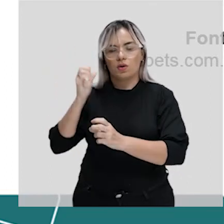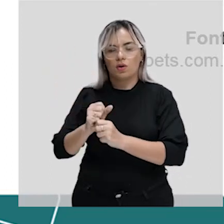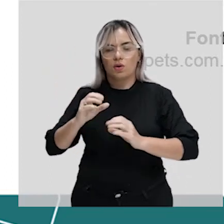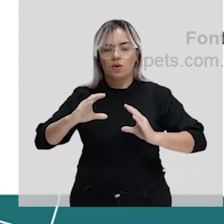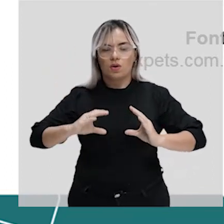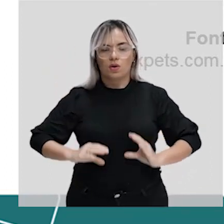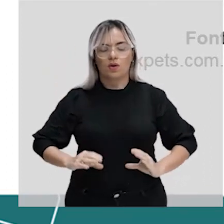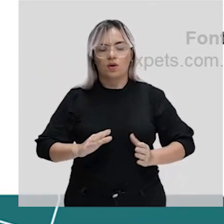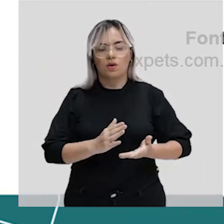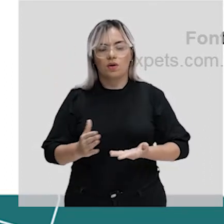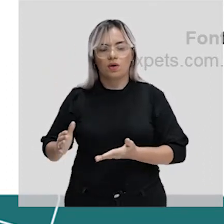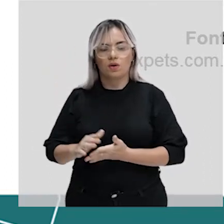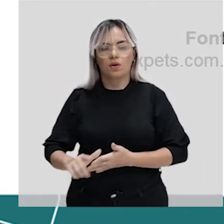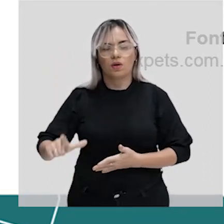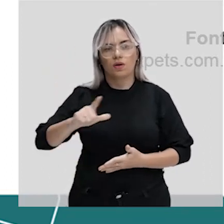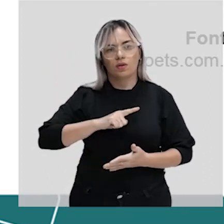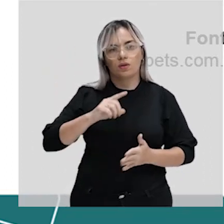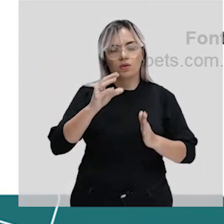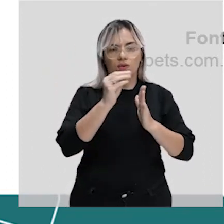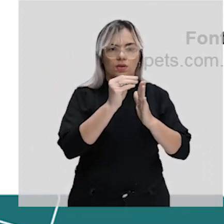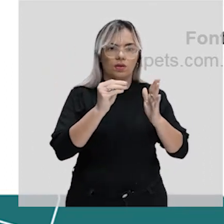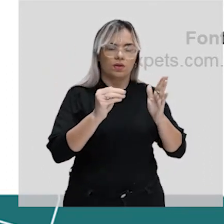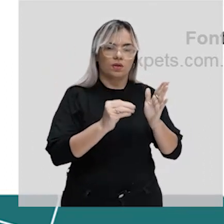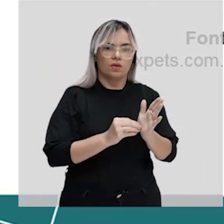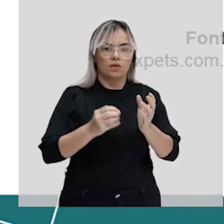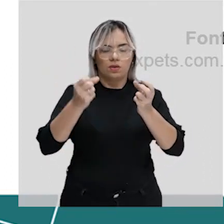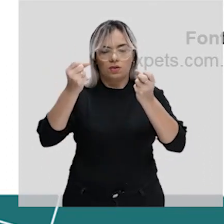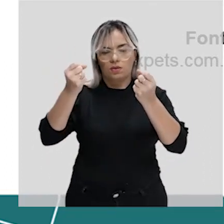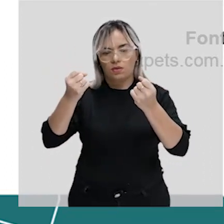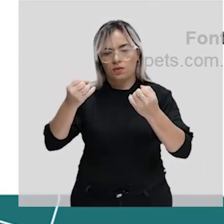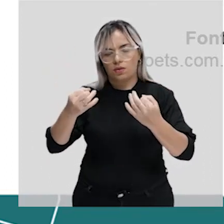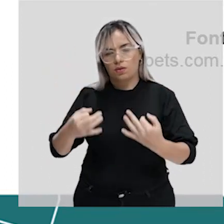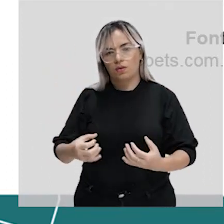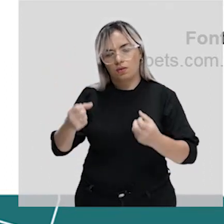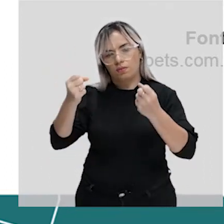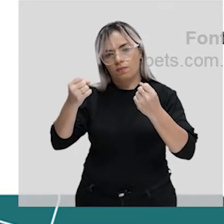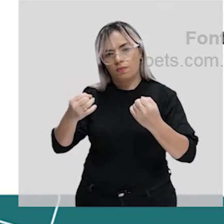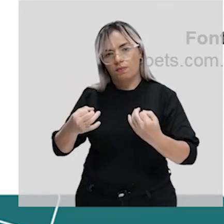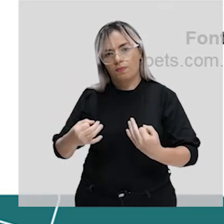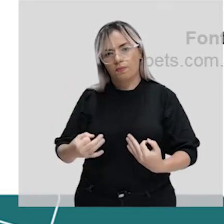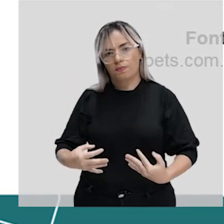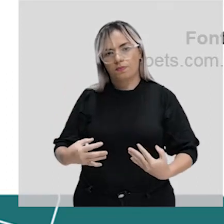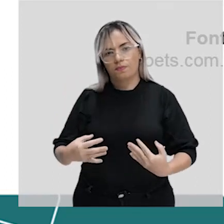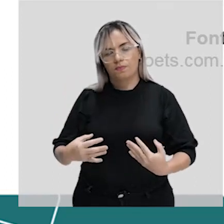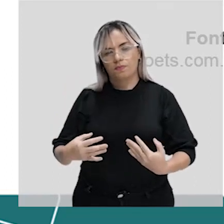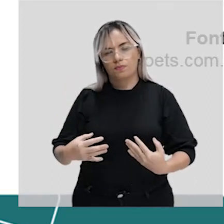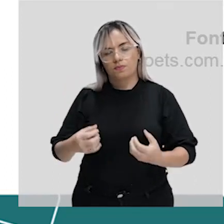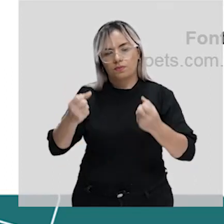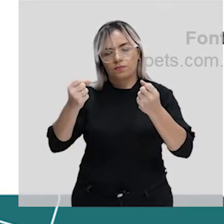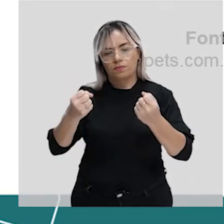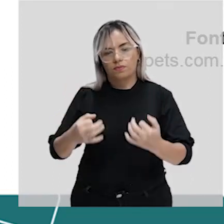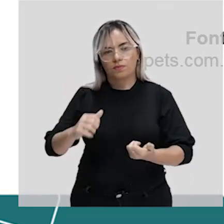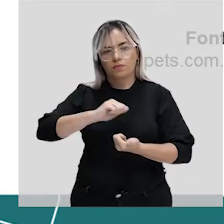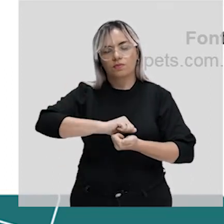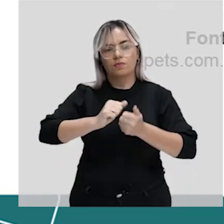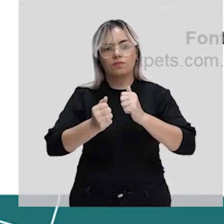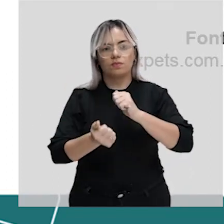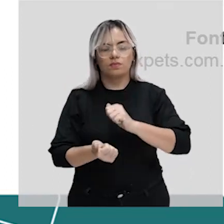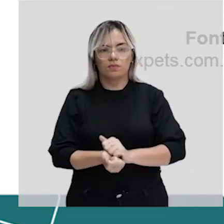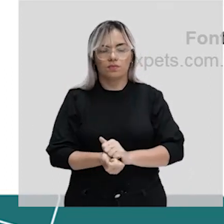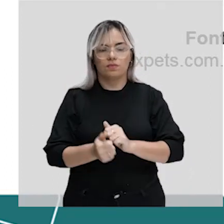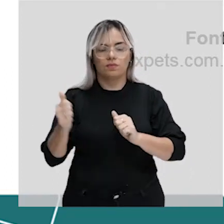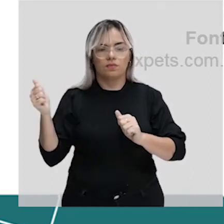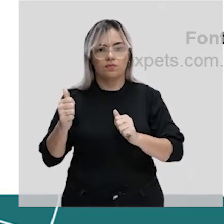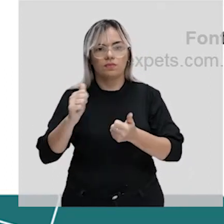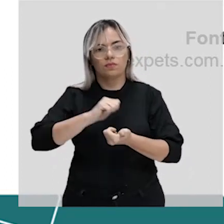comportamento. A gente teve uma aula onde eu falei para você, onde a gente fala sobre a adaptação, tá?